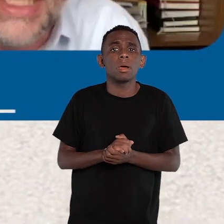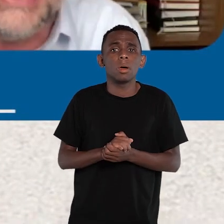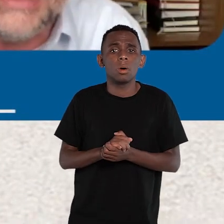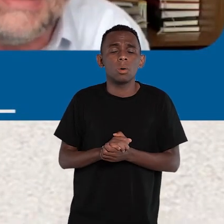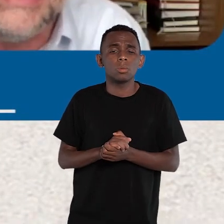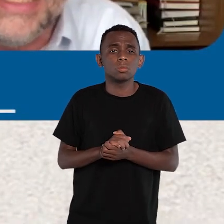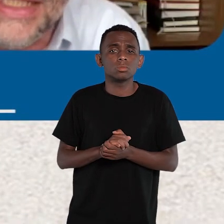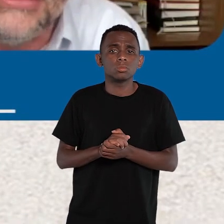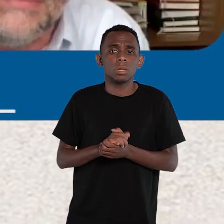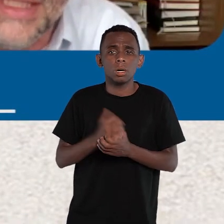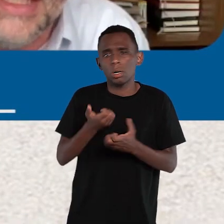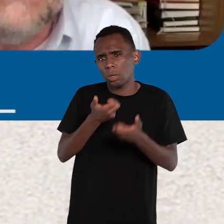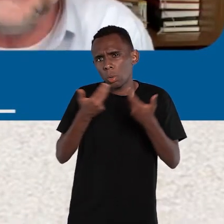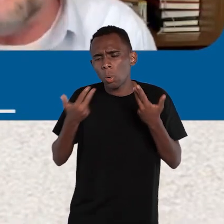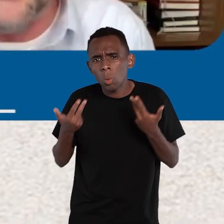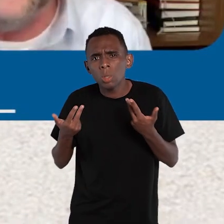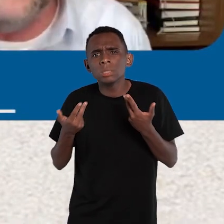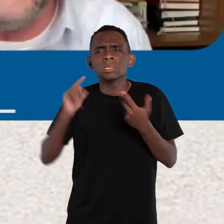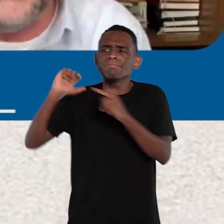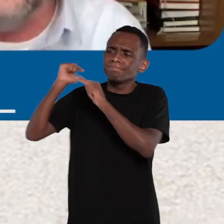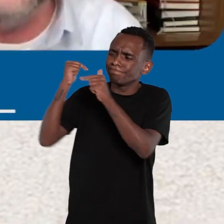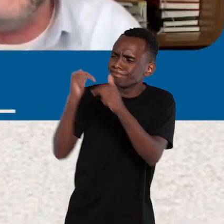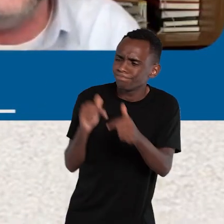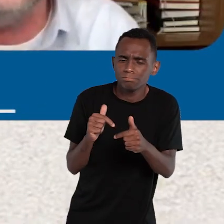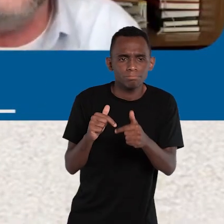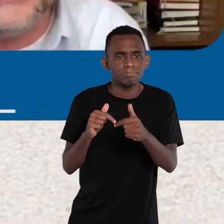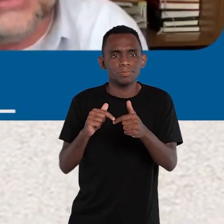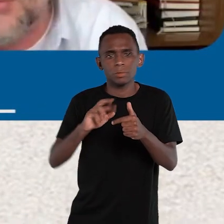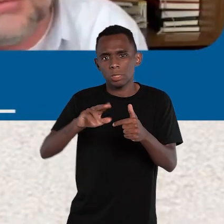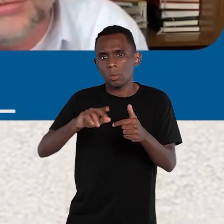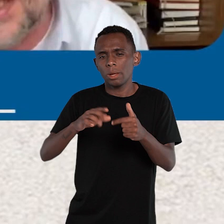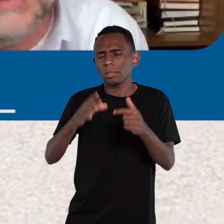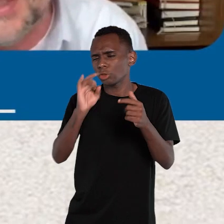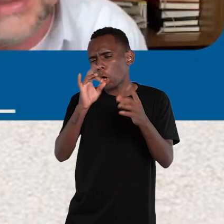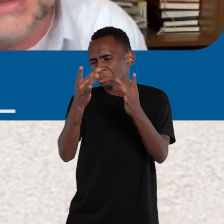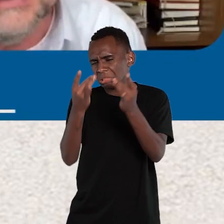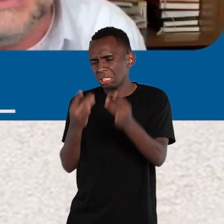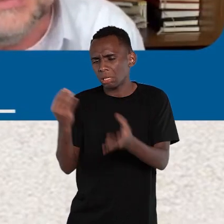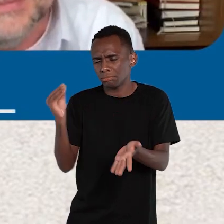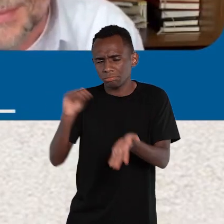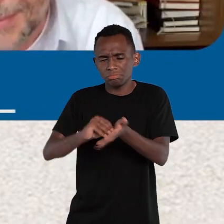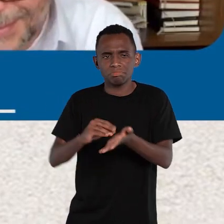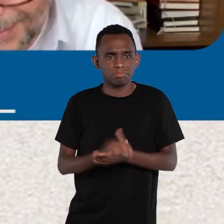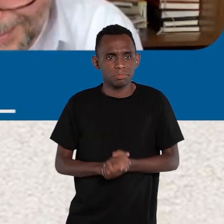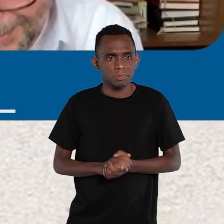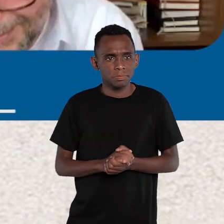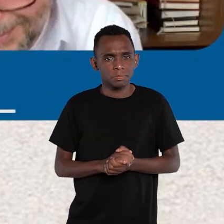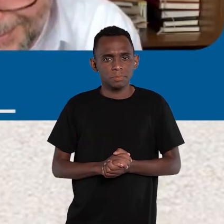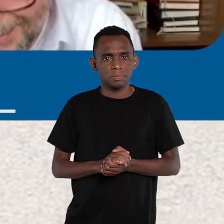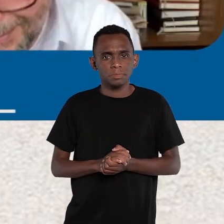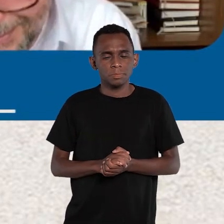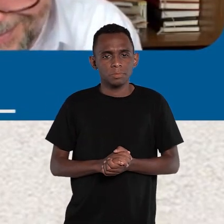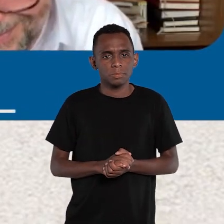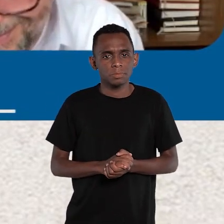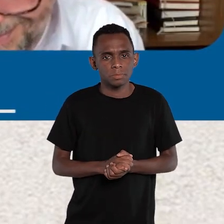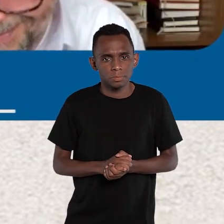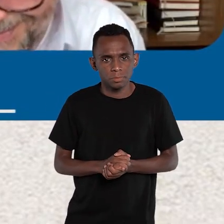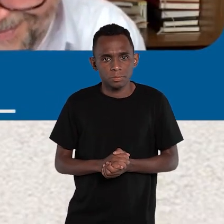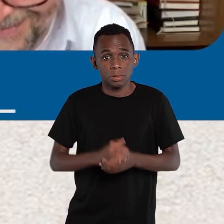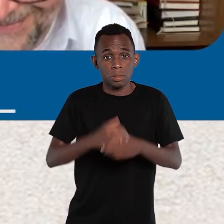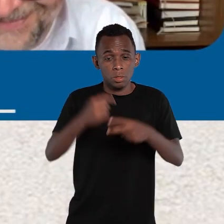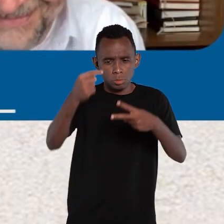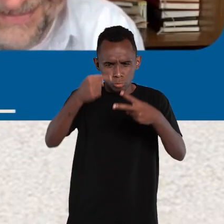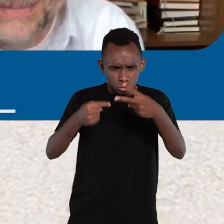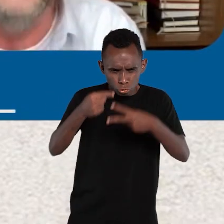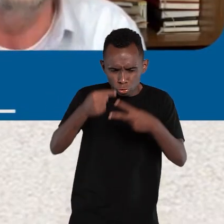herança dos caras que eu andei lendo também. Mas, na verdade, é um esquartejamento do conto, nada mais. Muito bem falado. Fichas de Vitrola